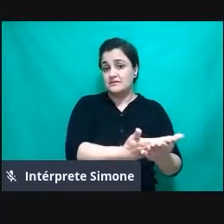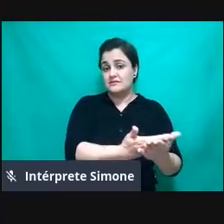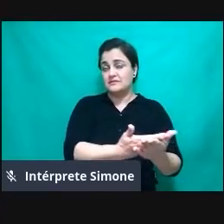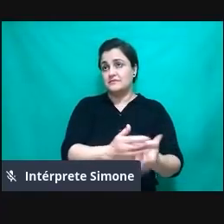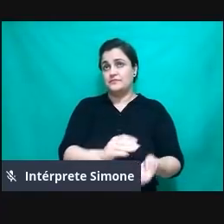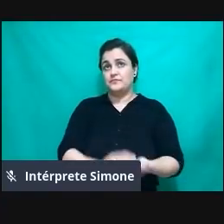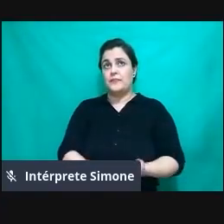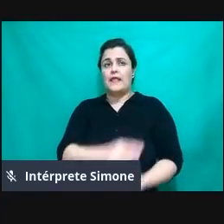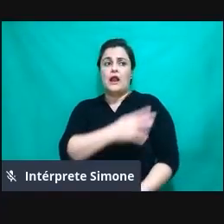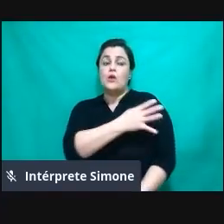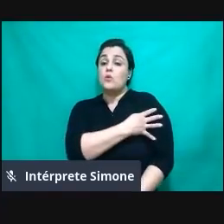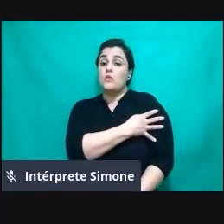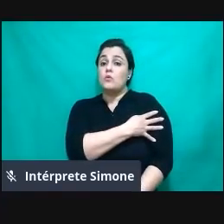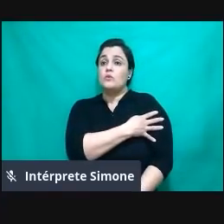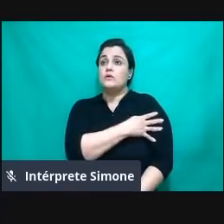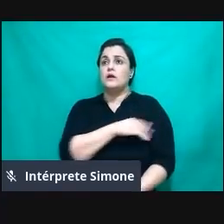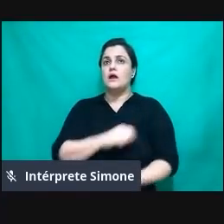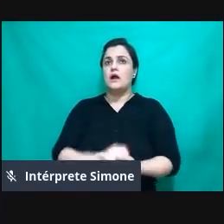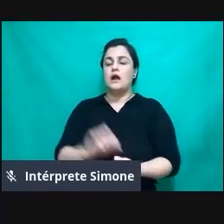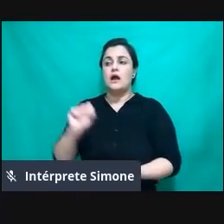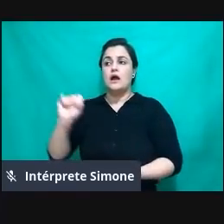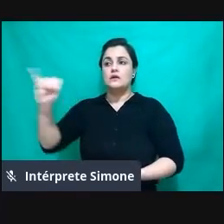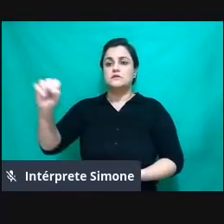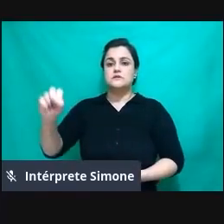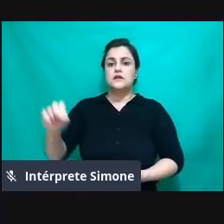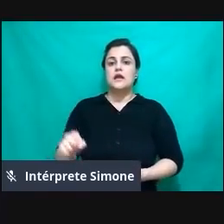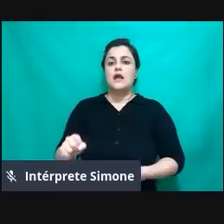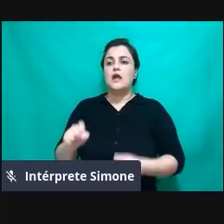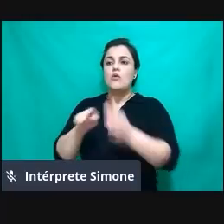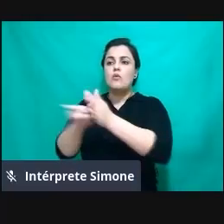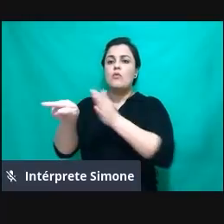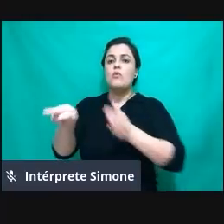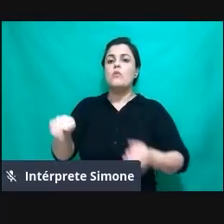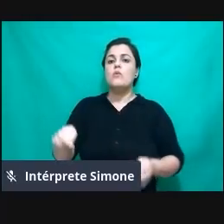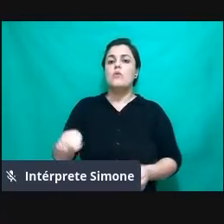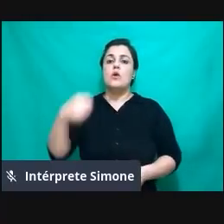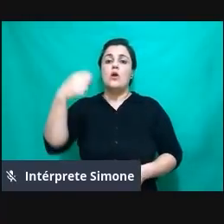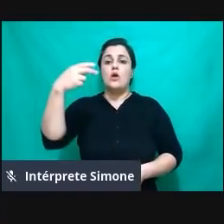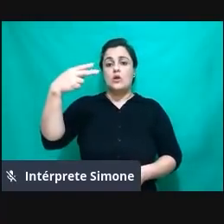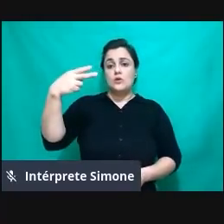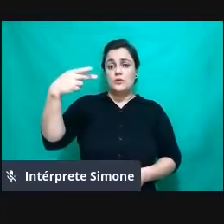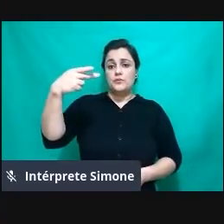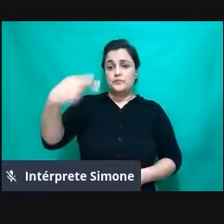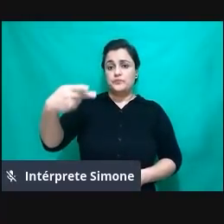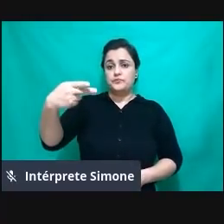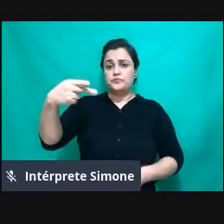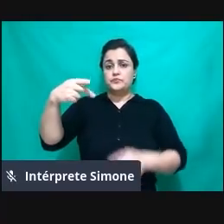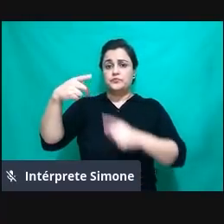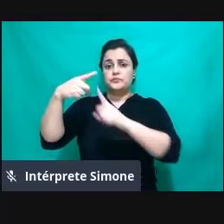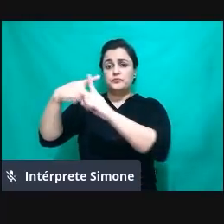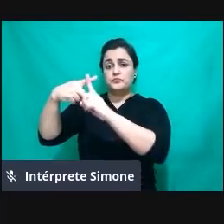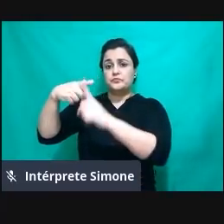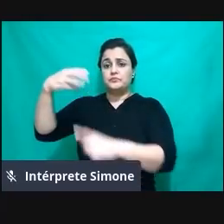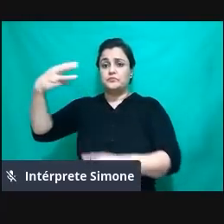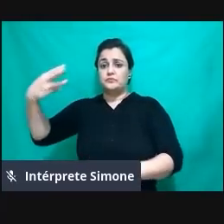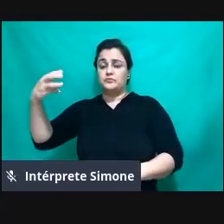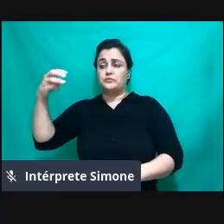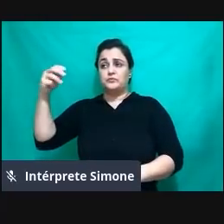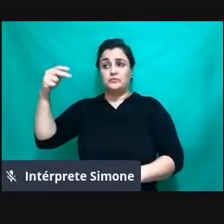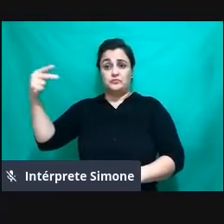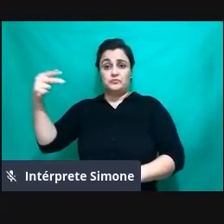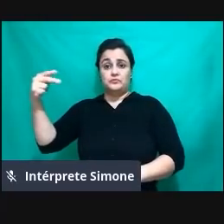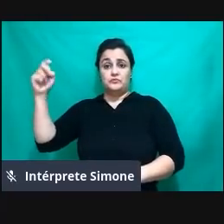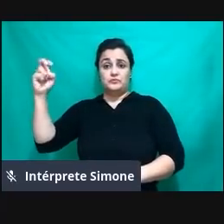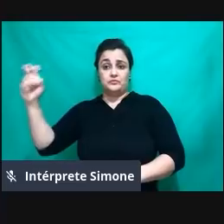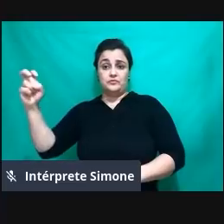exemplo, 2 mais 3 é igual a 5, e 5 é igual a 4 mais 1, então,